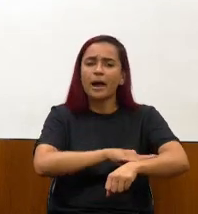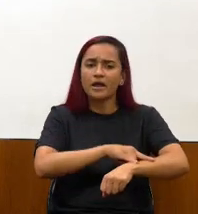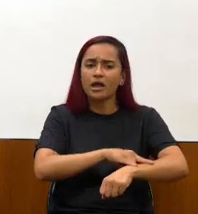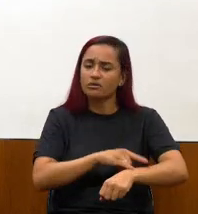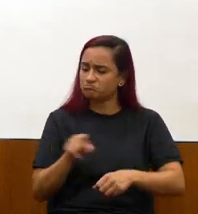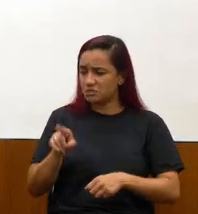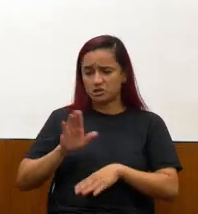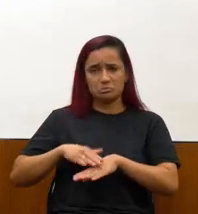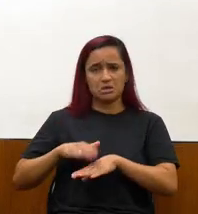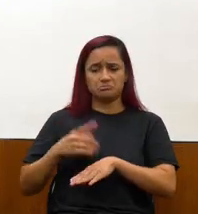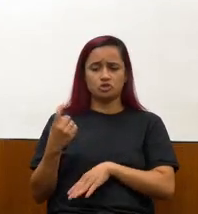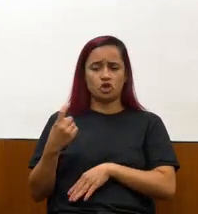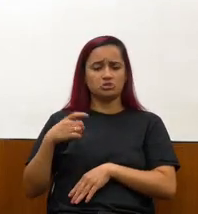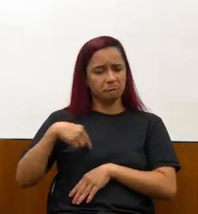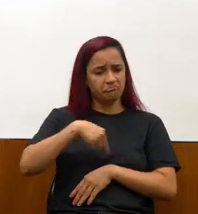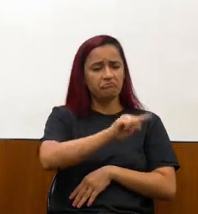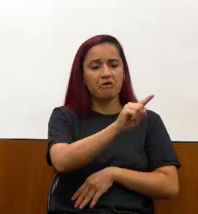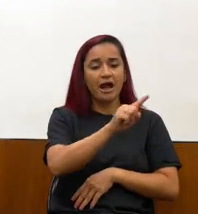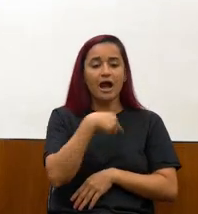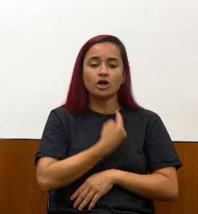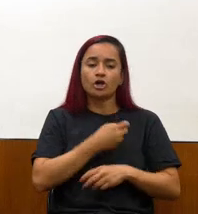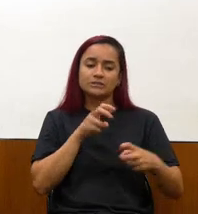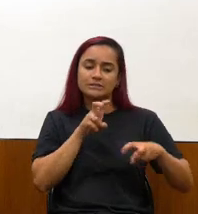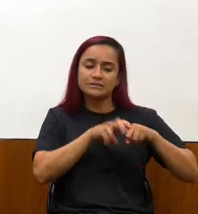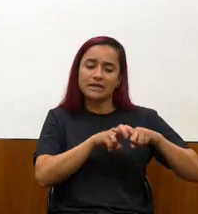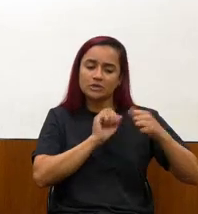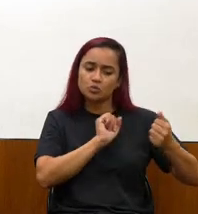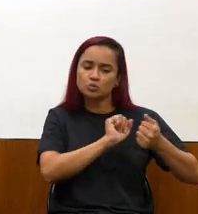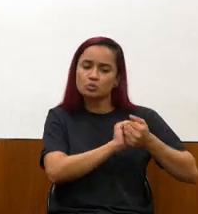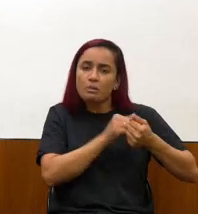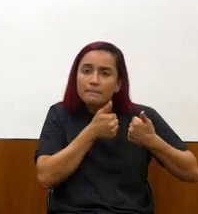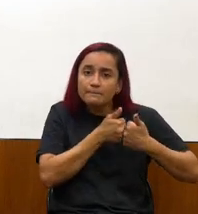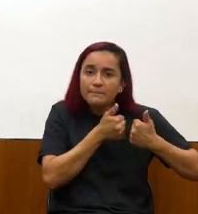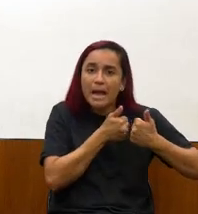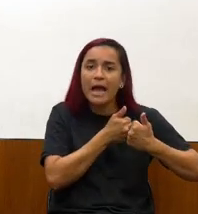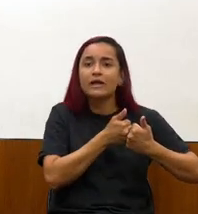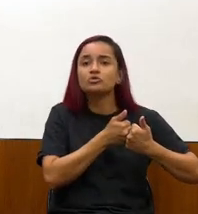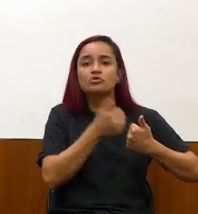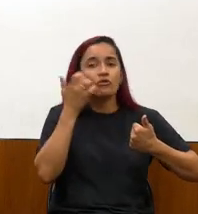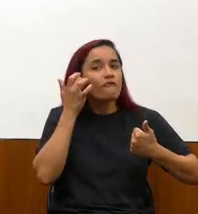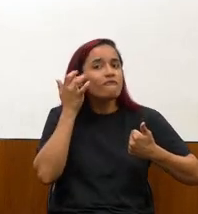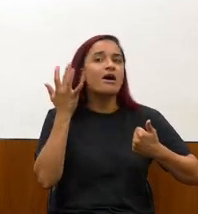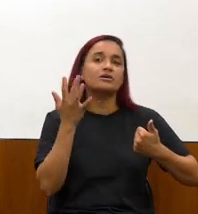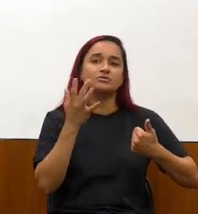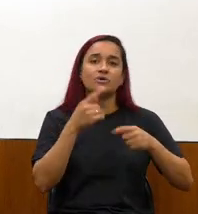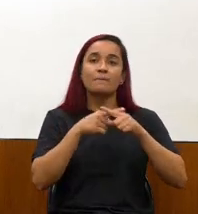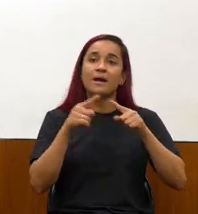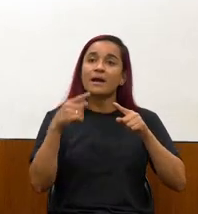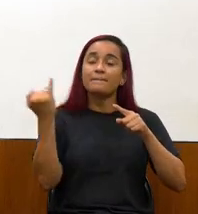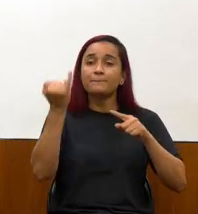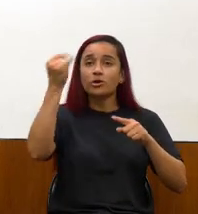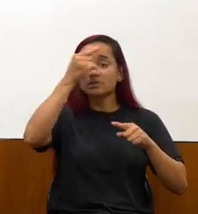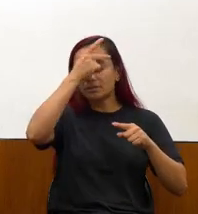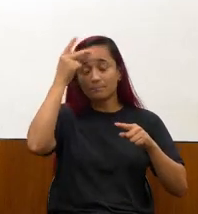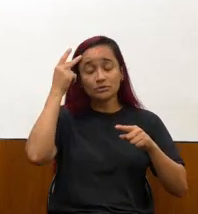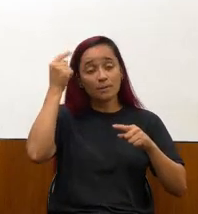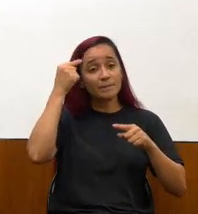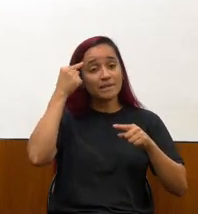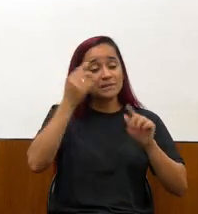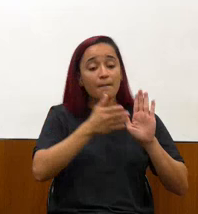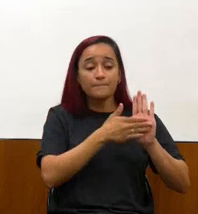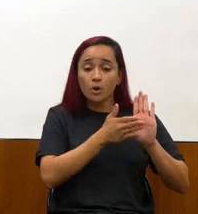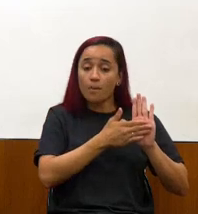na porta, a gente pode sentar do outro lado do restaurante, ela vai de alguma forma. Então, propor coisas para uma pessoa com deficiência sem